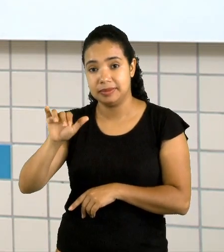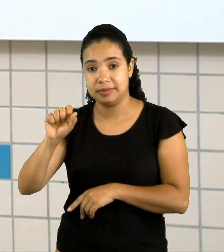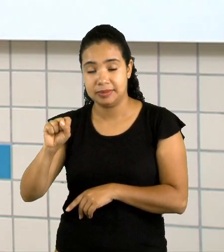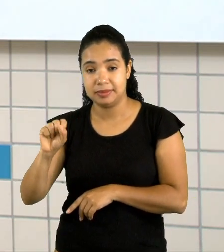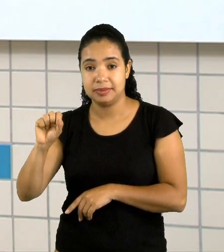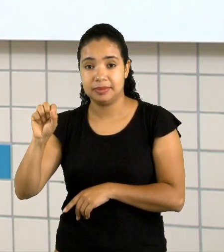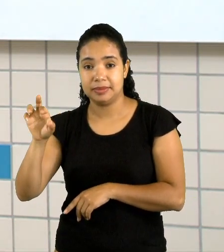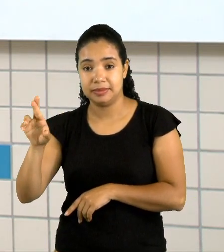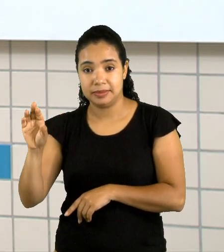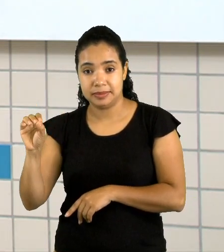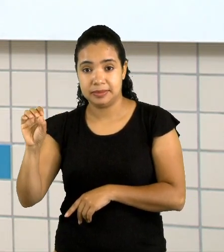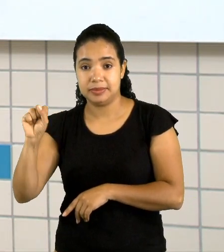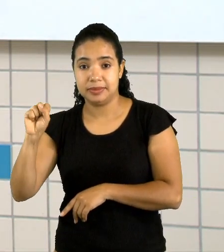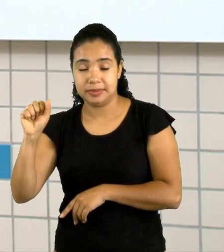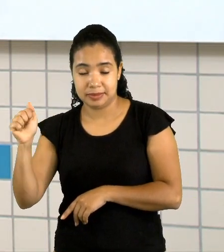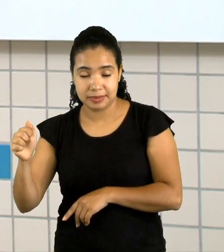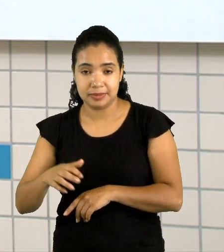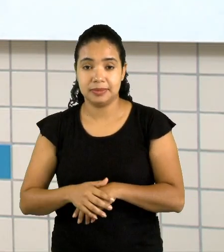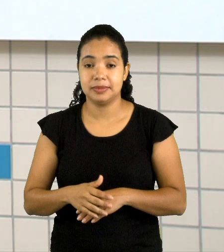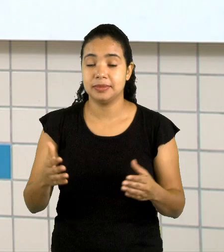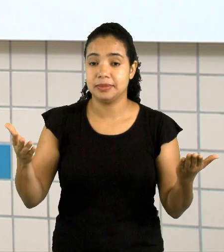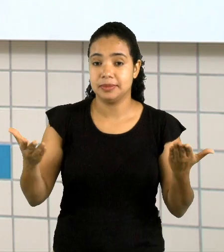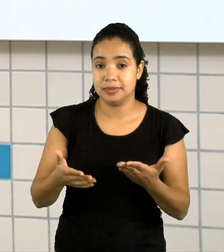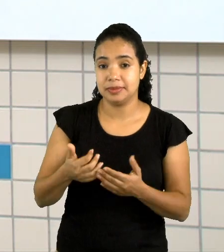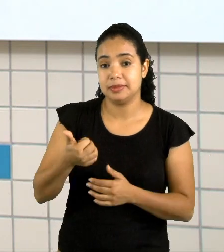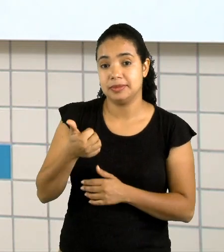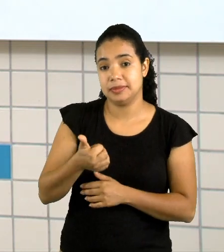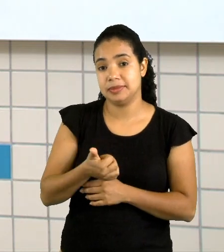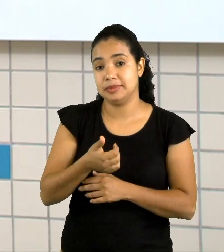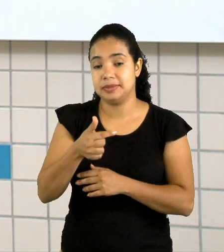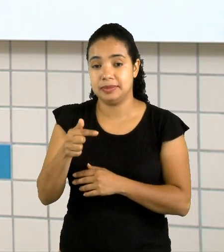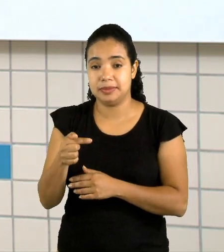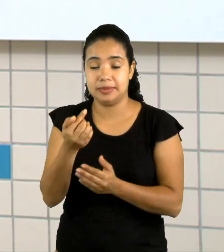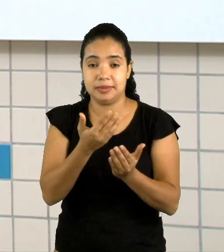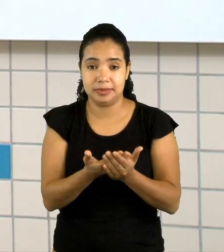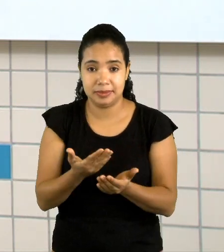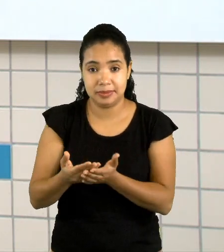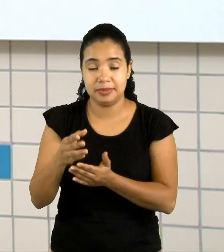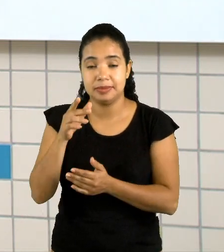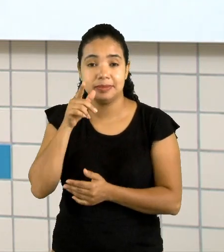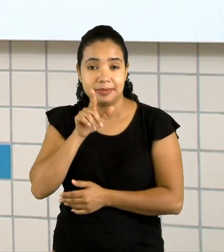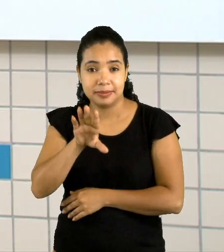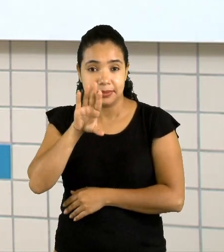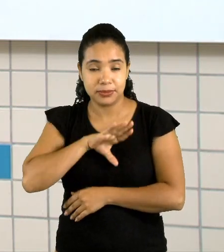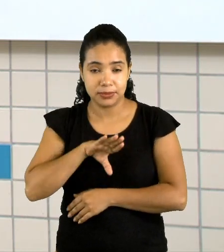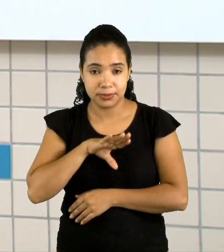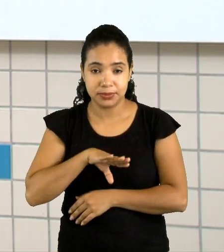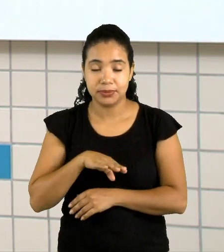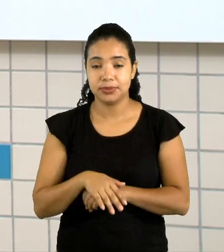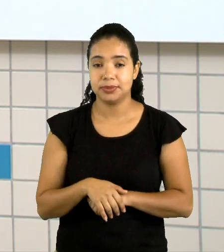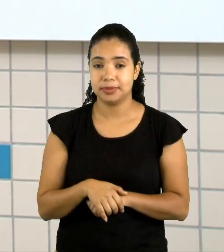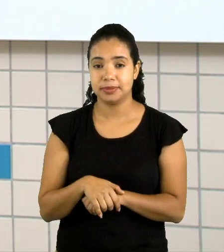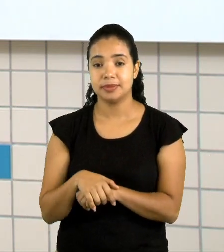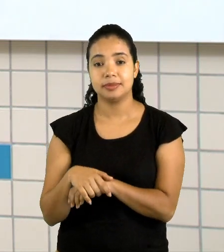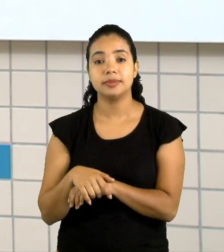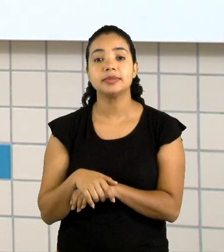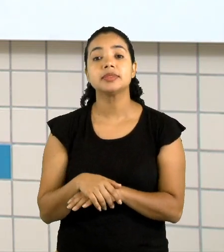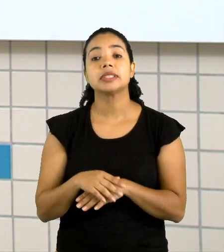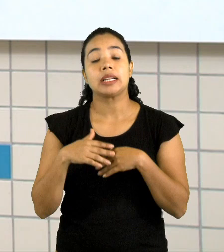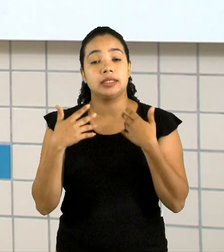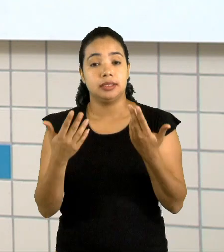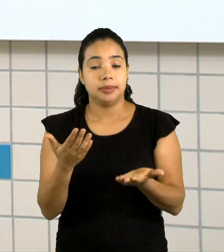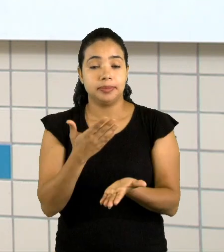nossa 17ª aula do componente curricular de língua portuguesa. E como de costume, para